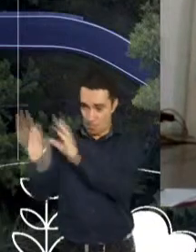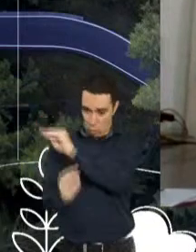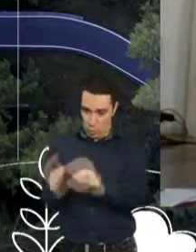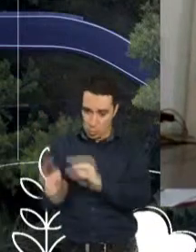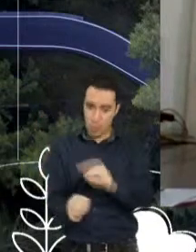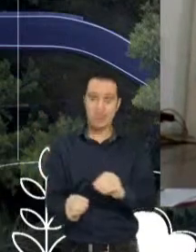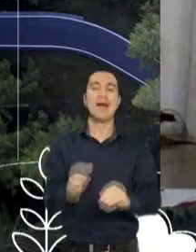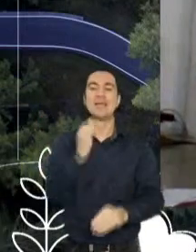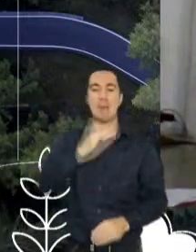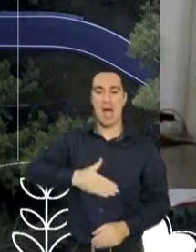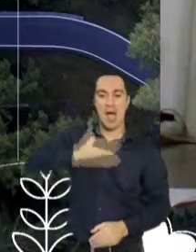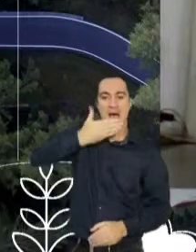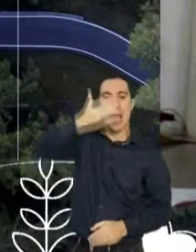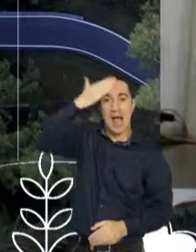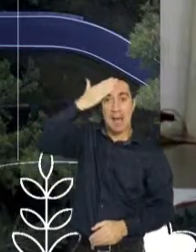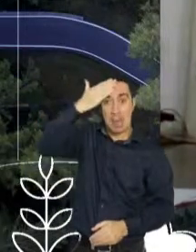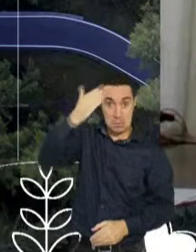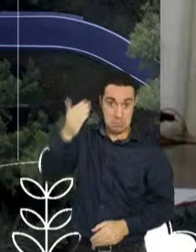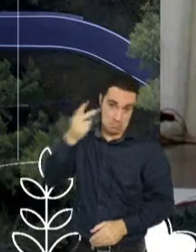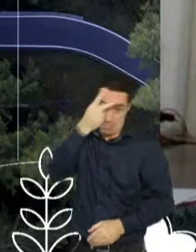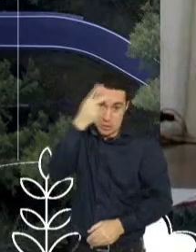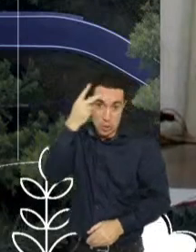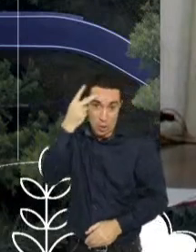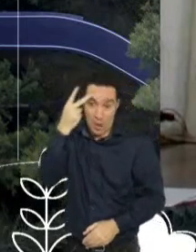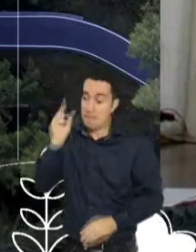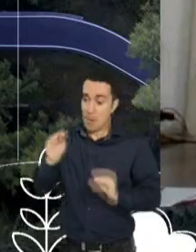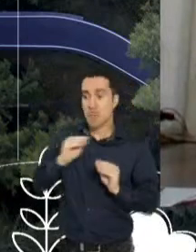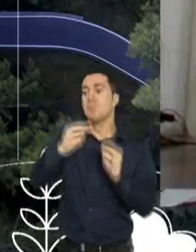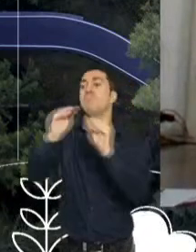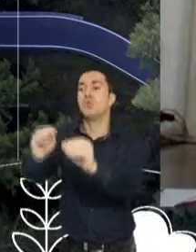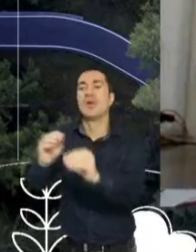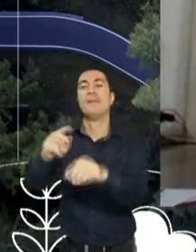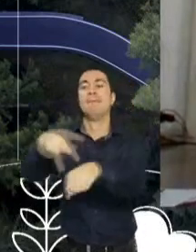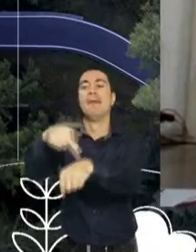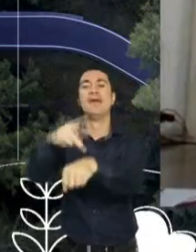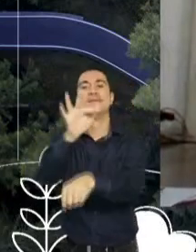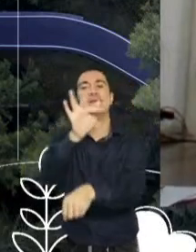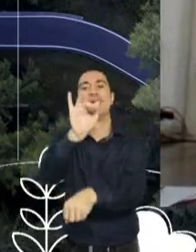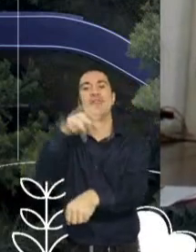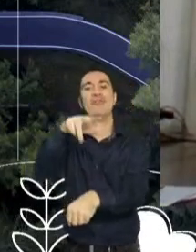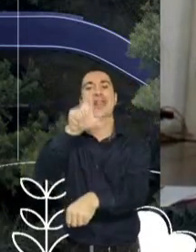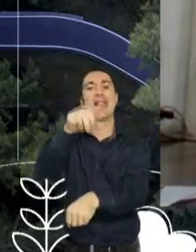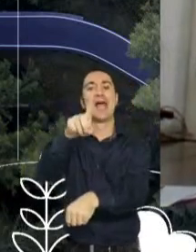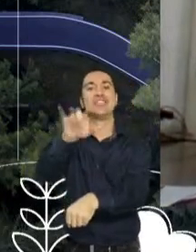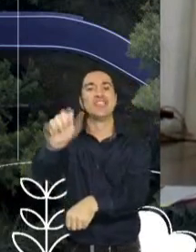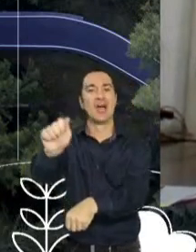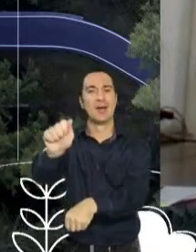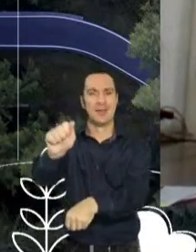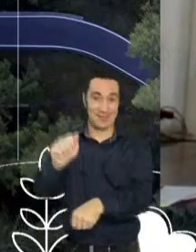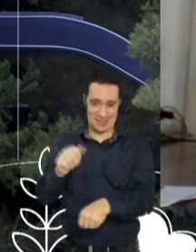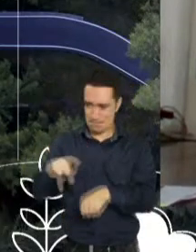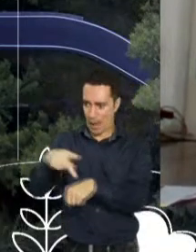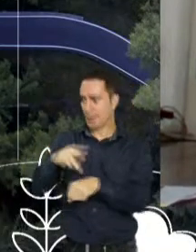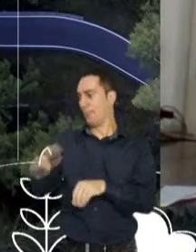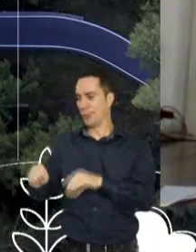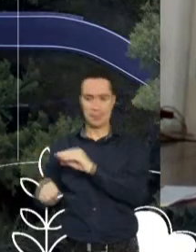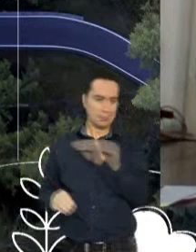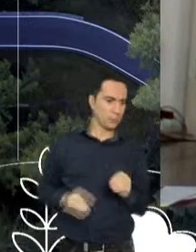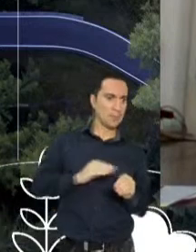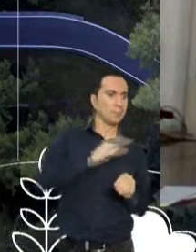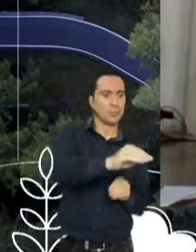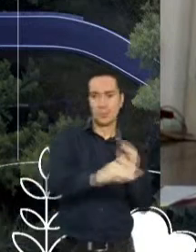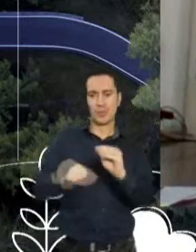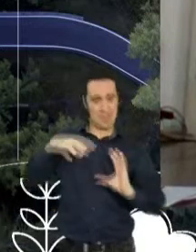na Arábia Saudita pode receber asilo na Finlândia, por exemplo. Do outro lado, os mecanismos